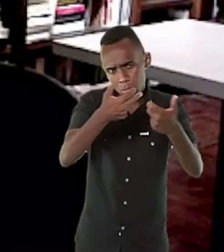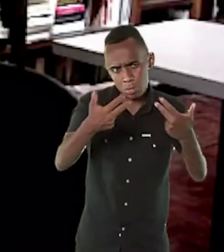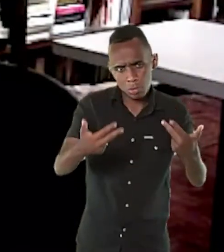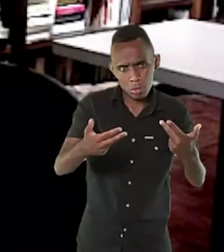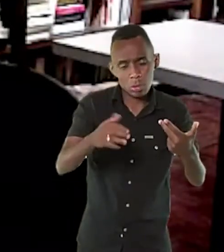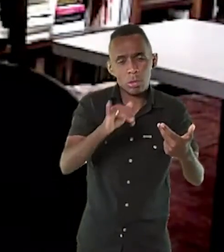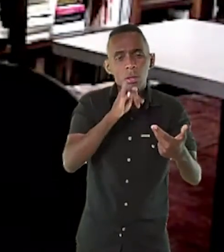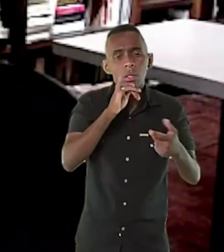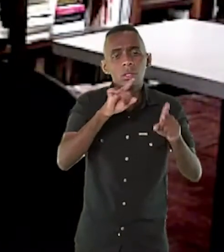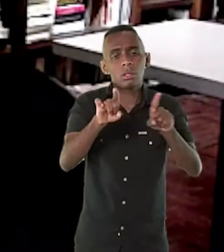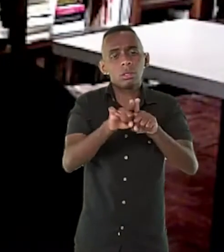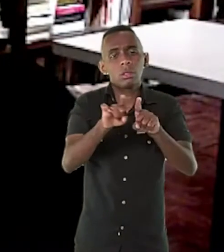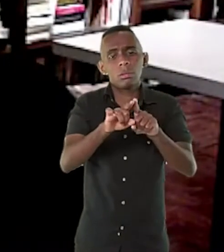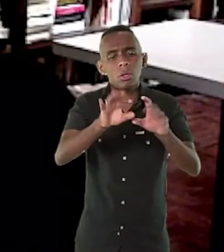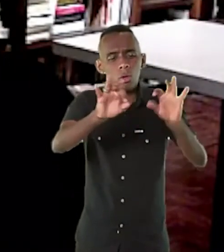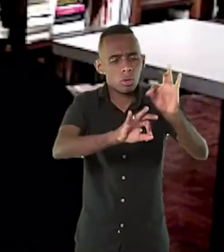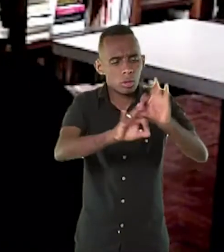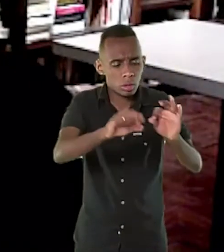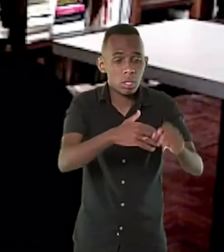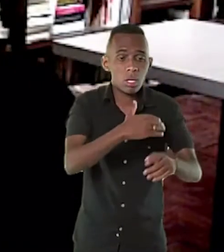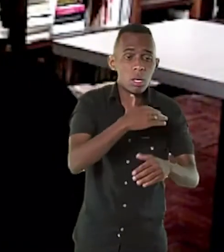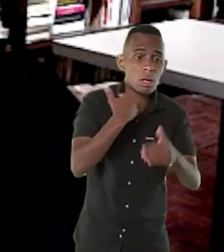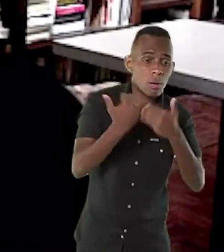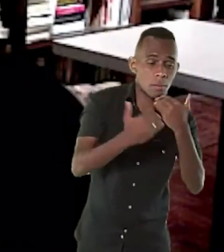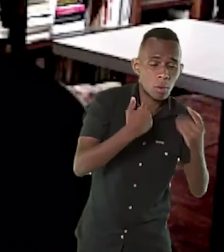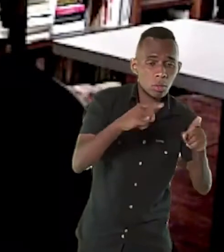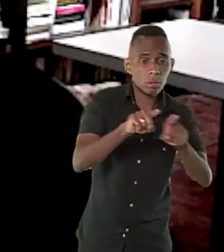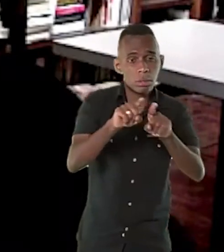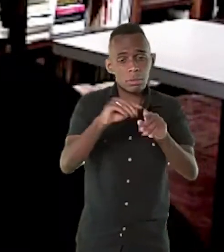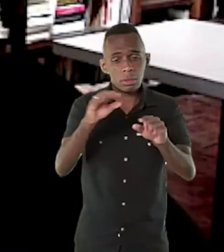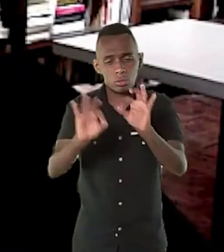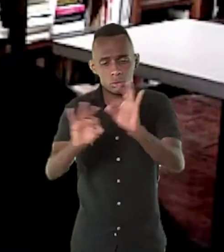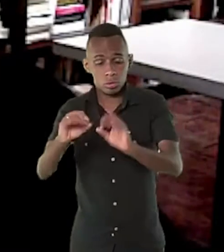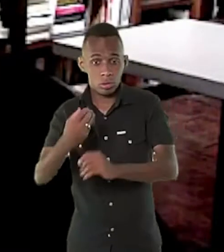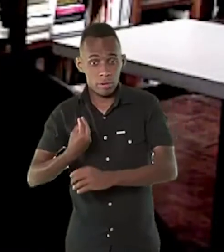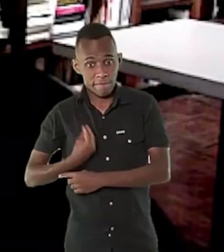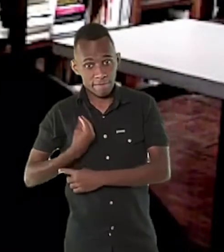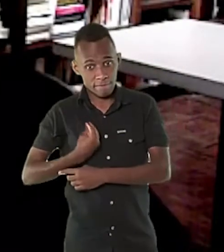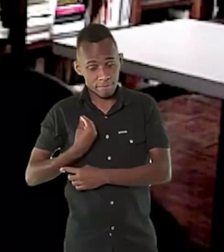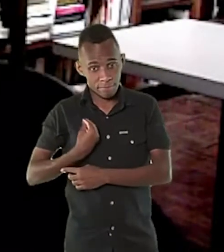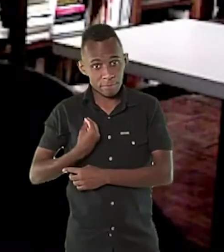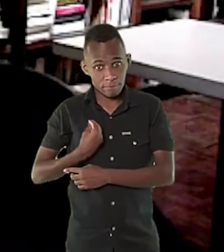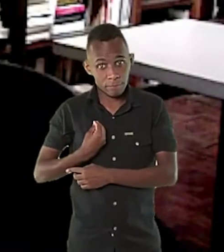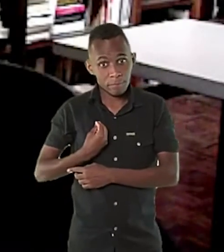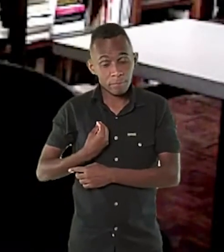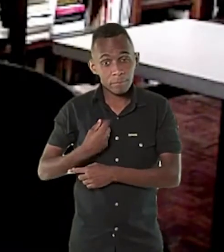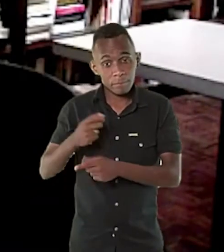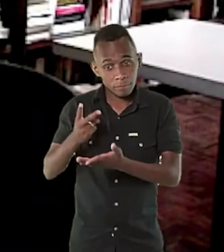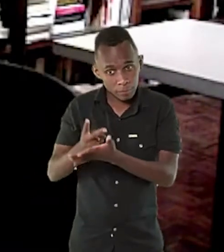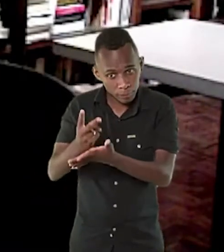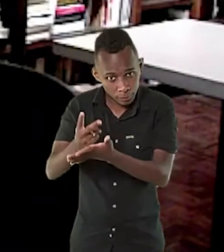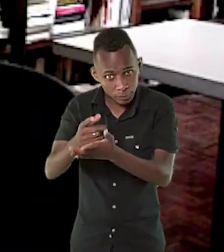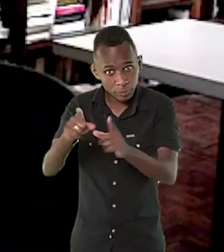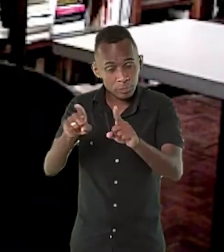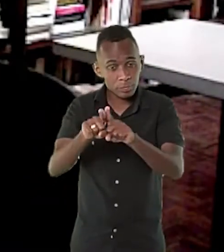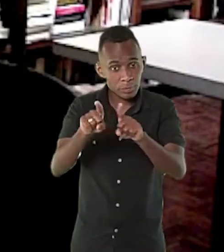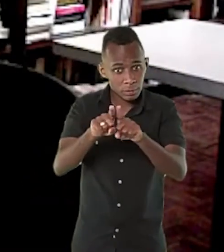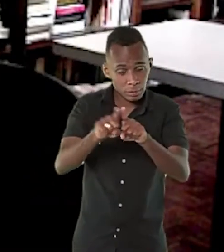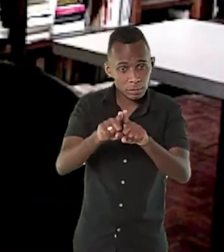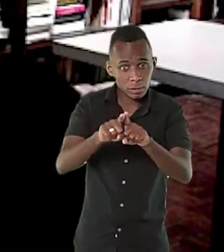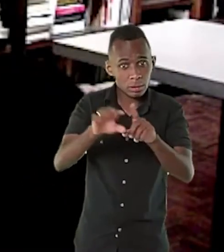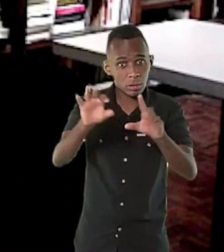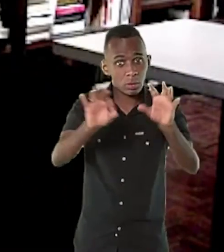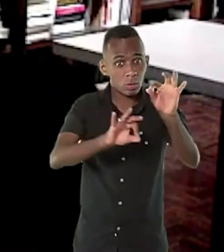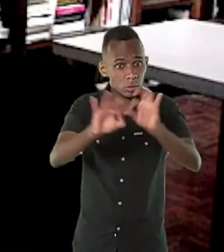de mortos e de vivos, como também distribuir esses corpos no